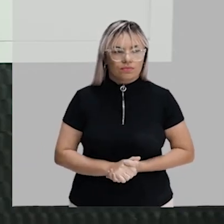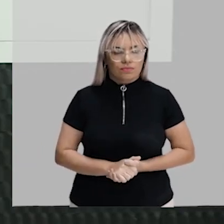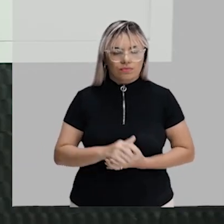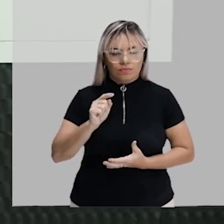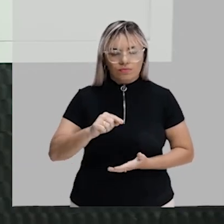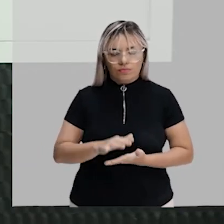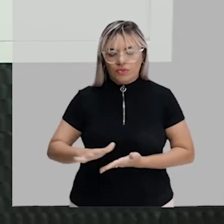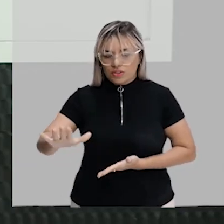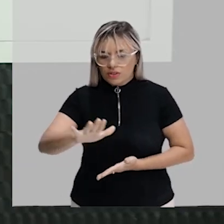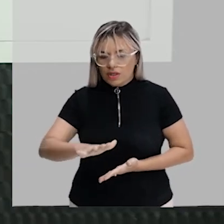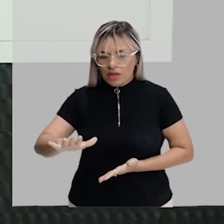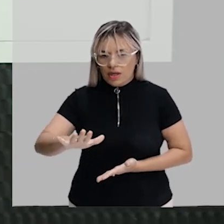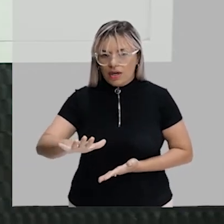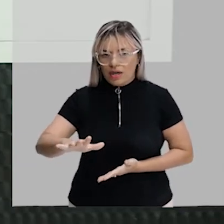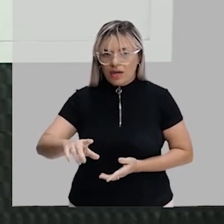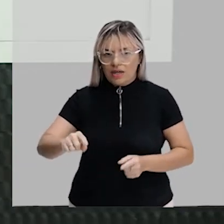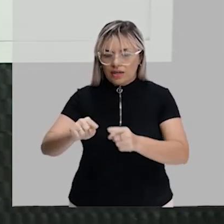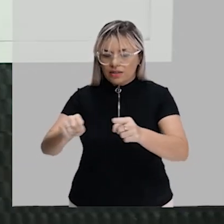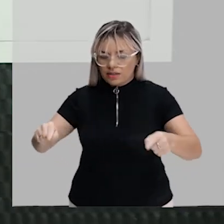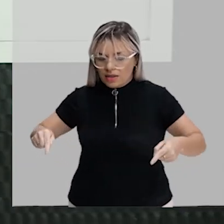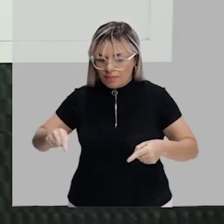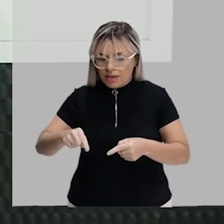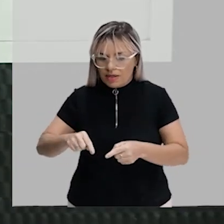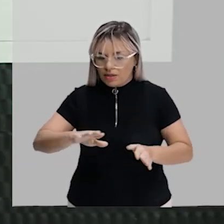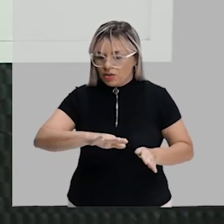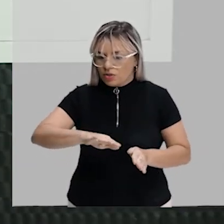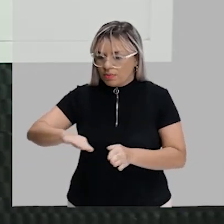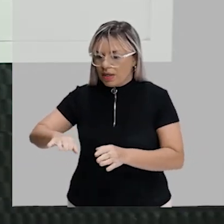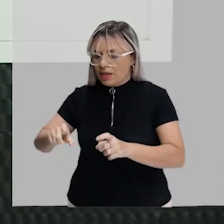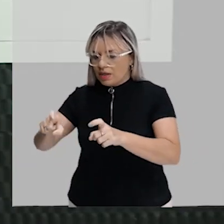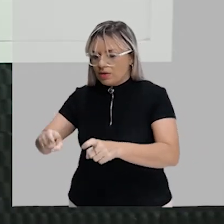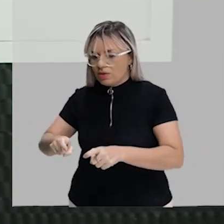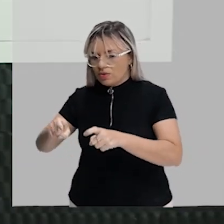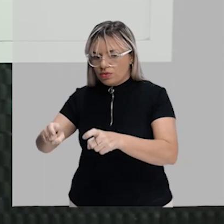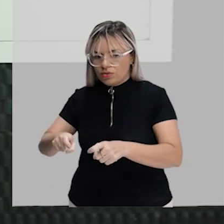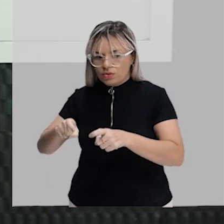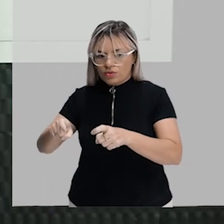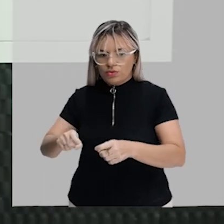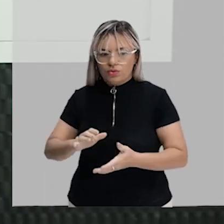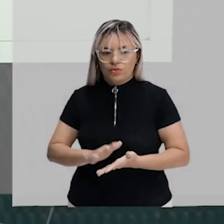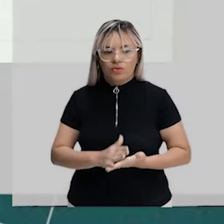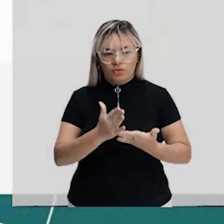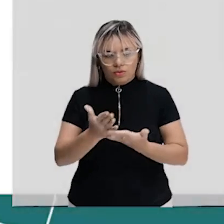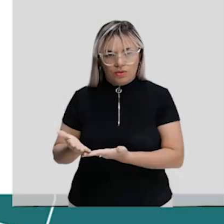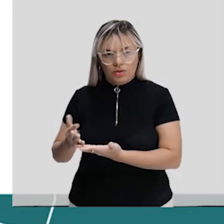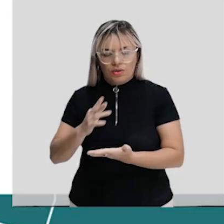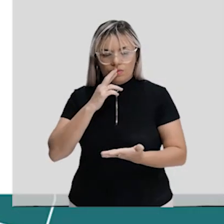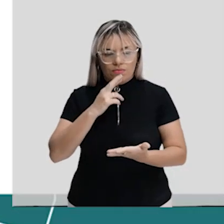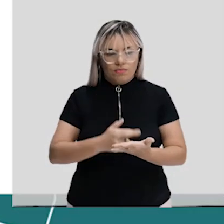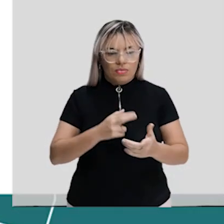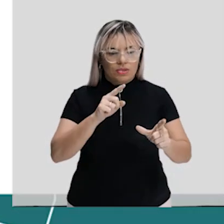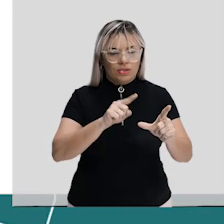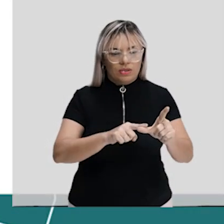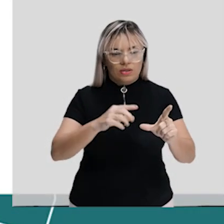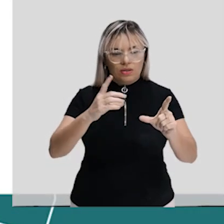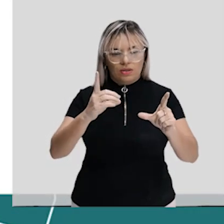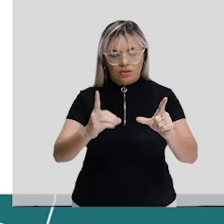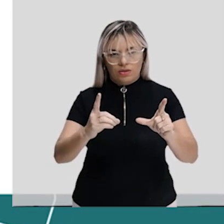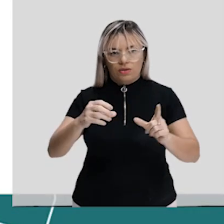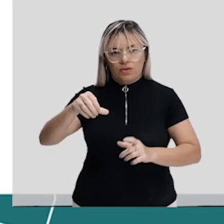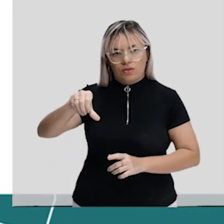9,4% do território brasileiro. Certinho? Então vamos ver a resposta. Resposta correta, letra D de